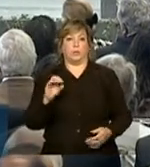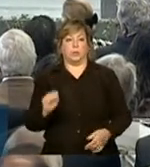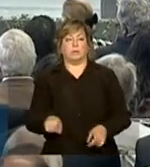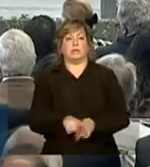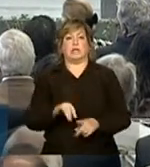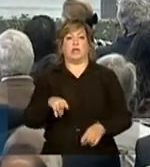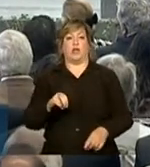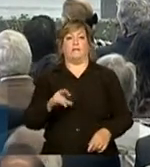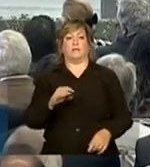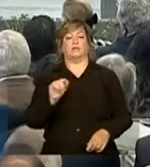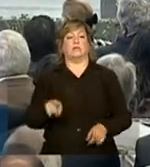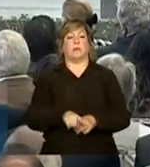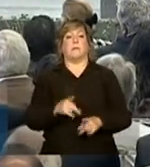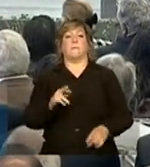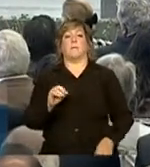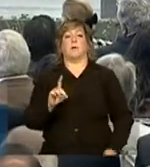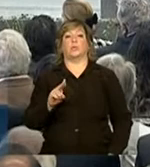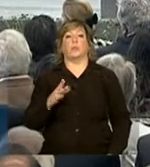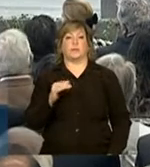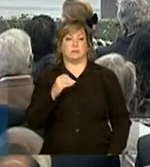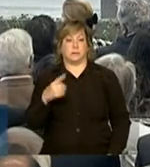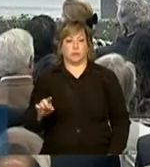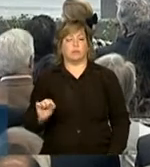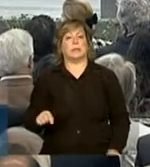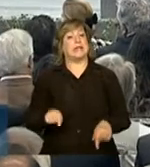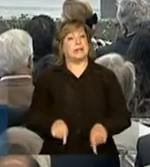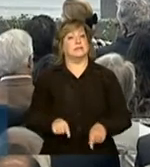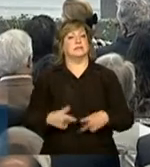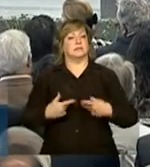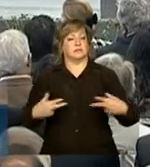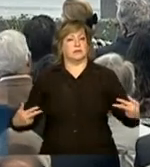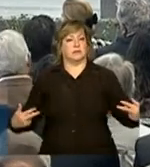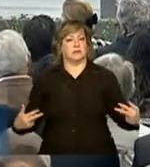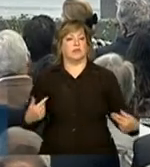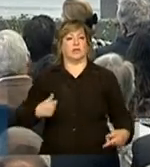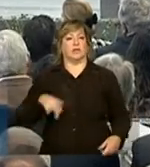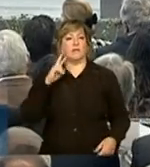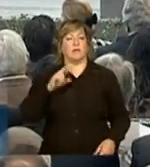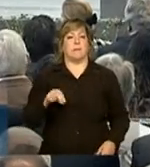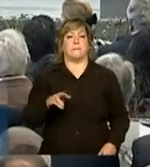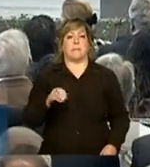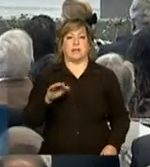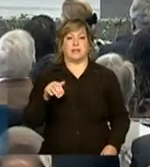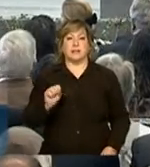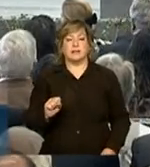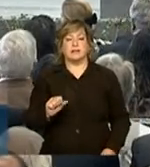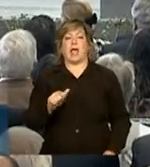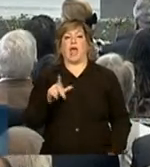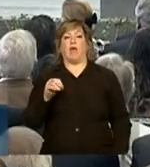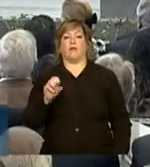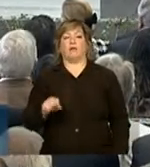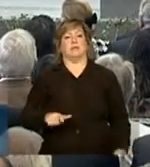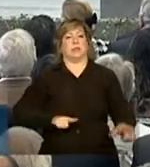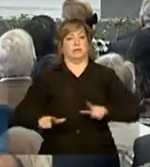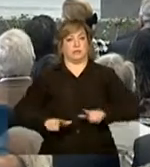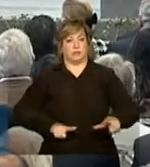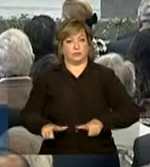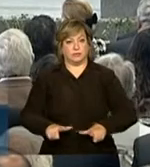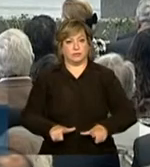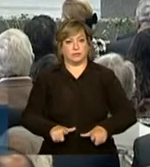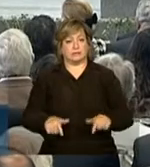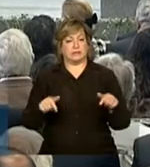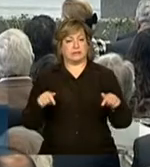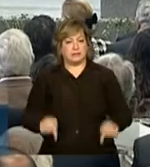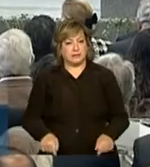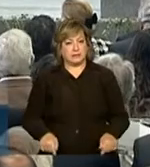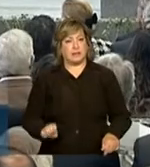e produtividade. Para cada um desses fatores, identificamos metas, objetivos e ações. Esse